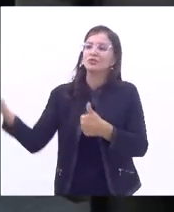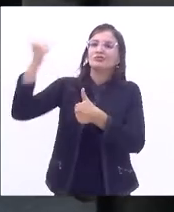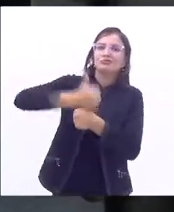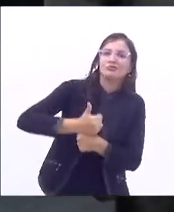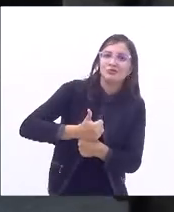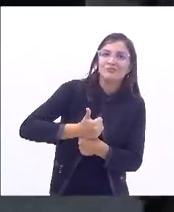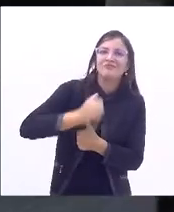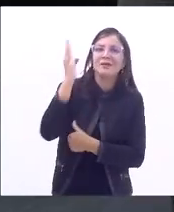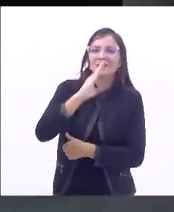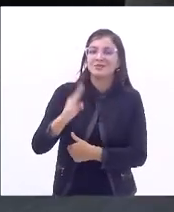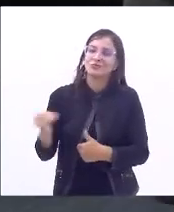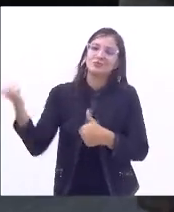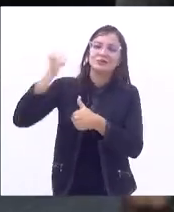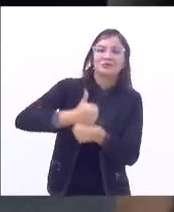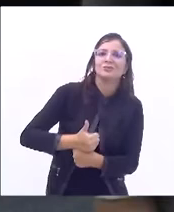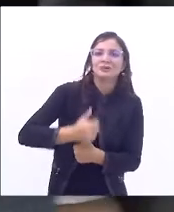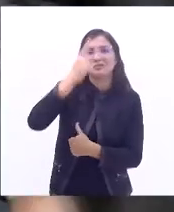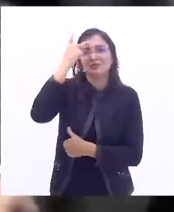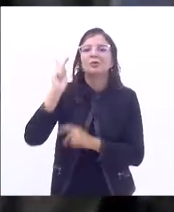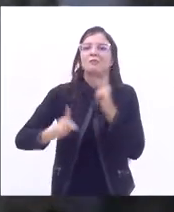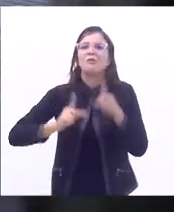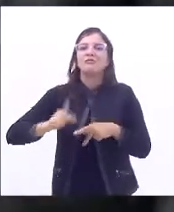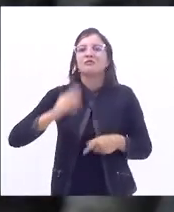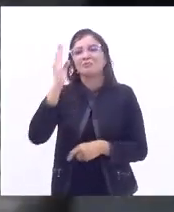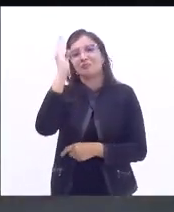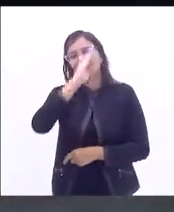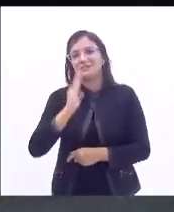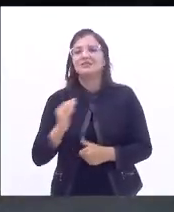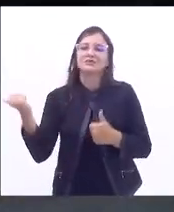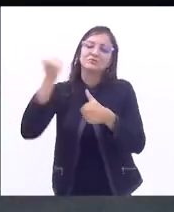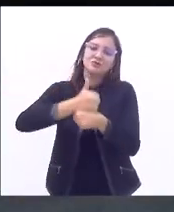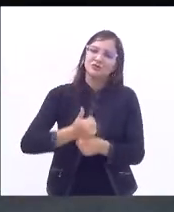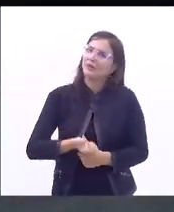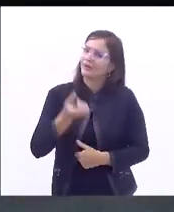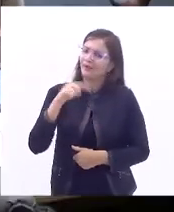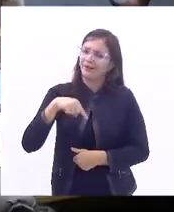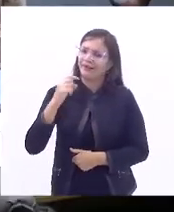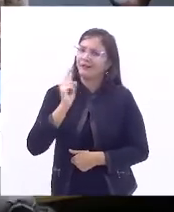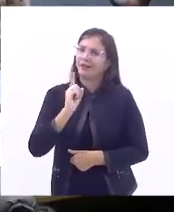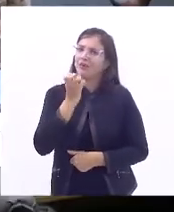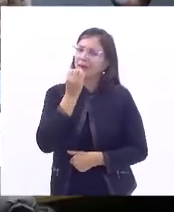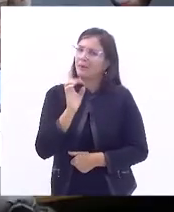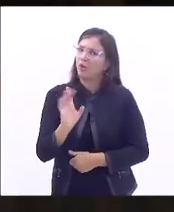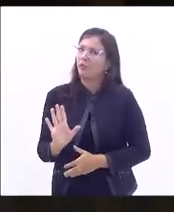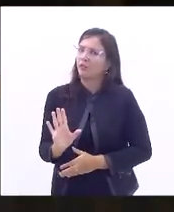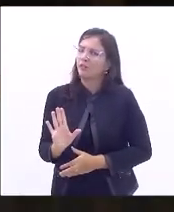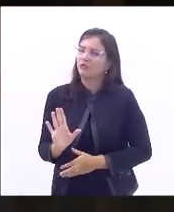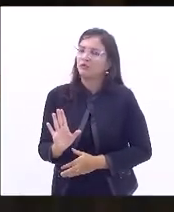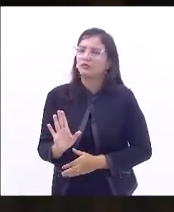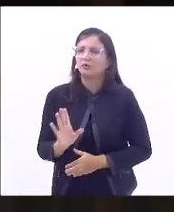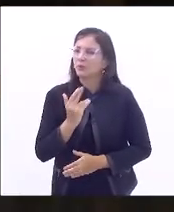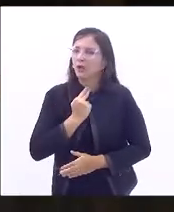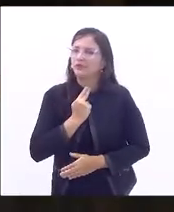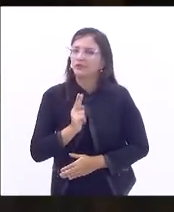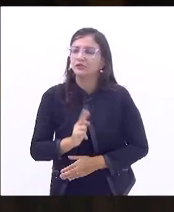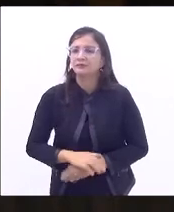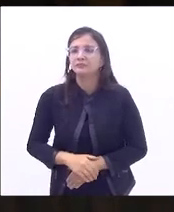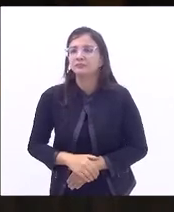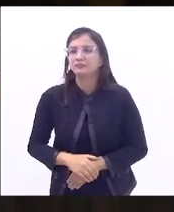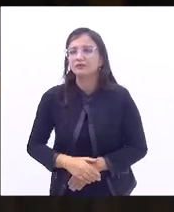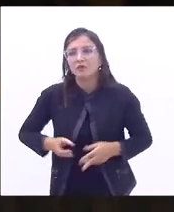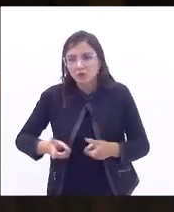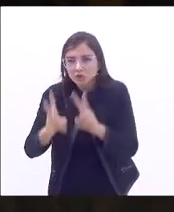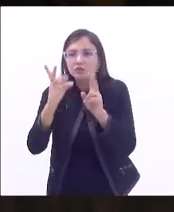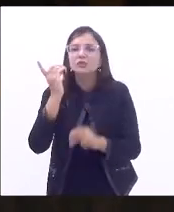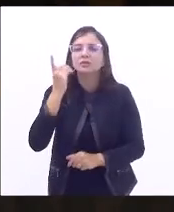brasileiros. Isso não é possível no mundo inteiro e aqui também não deve ser possível. Muito obrigado. Obrigado, Samuel. A presidência vai proceder à chamada. Deputada